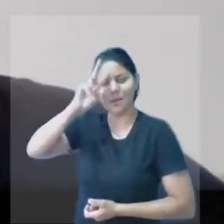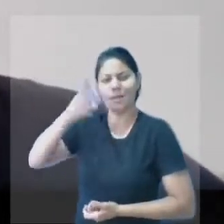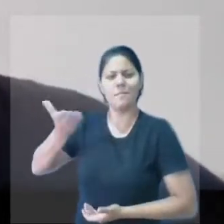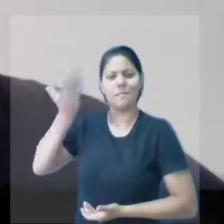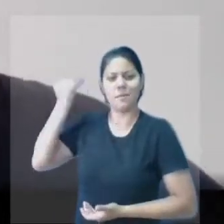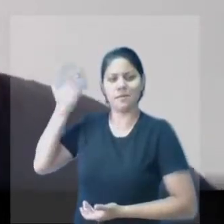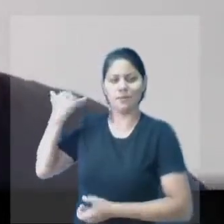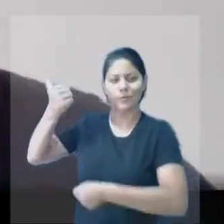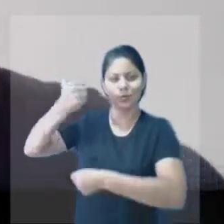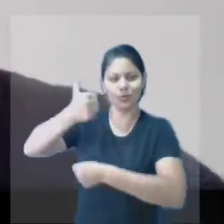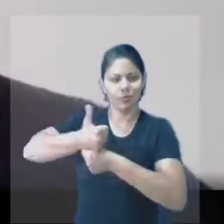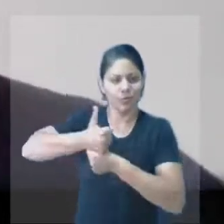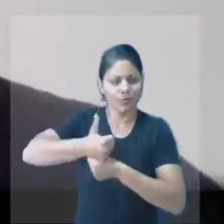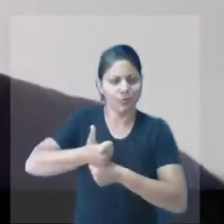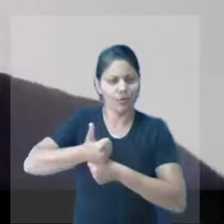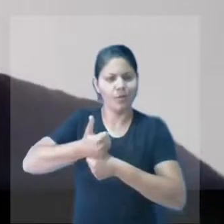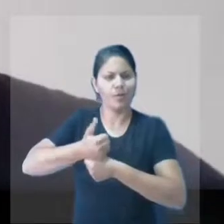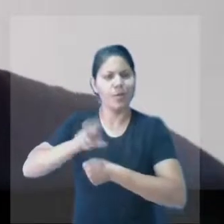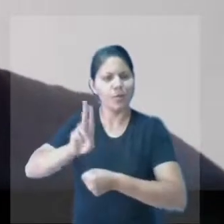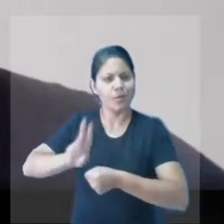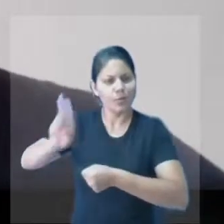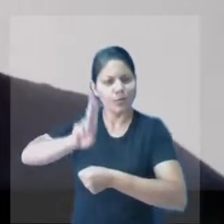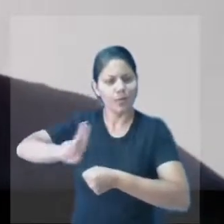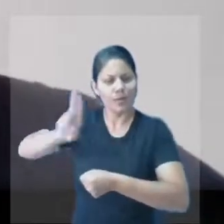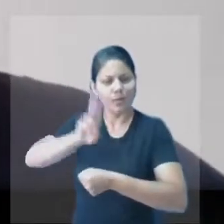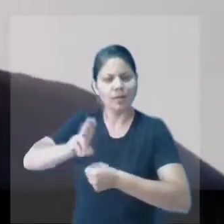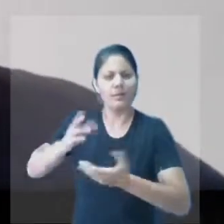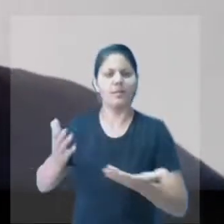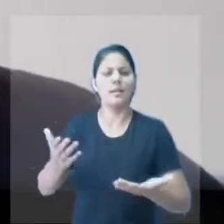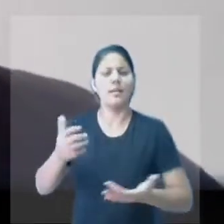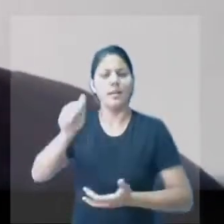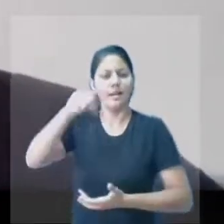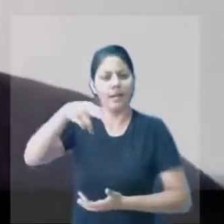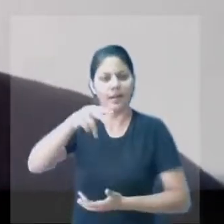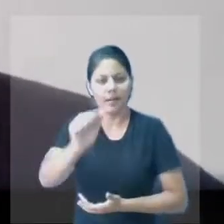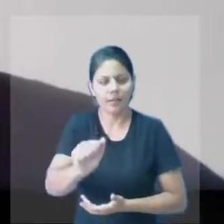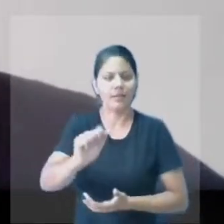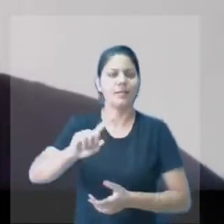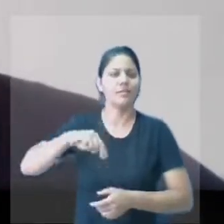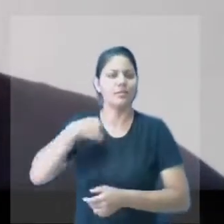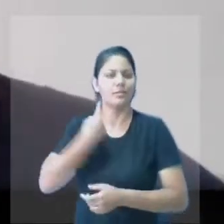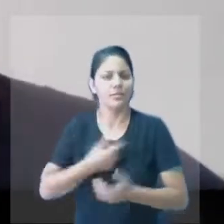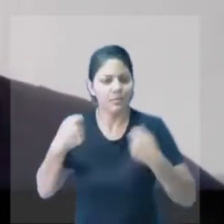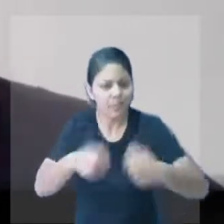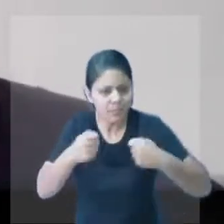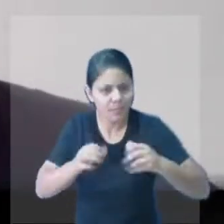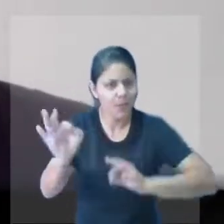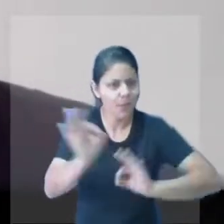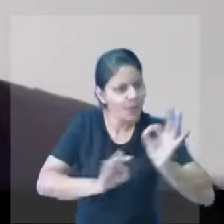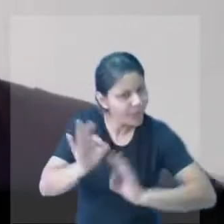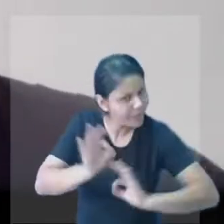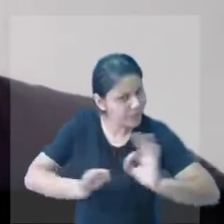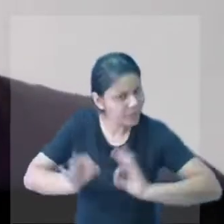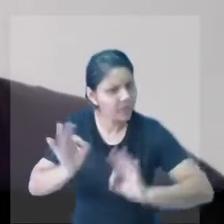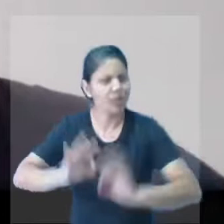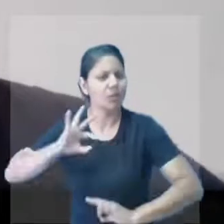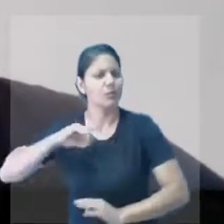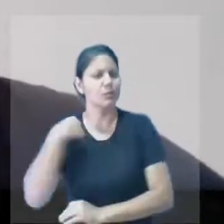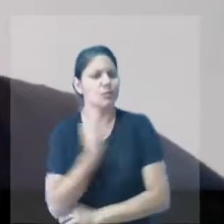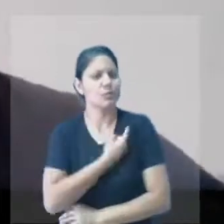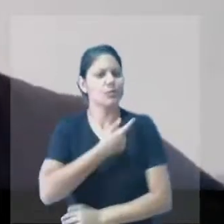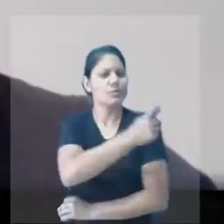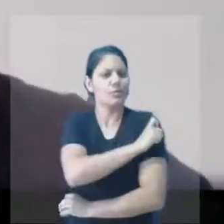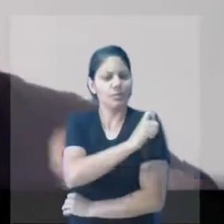né, a Ana Flávia dizia para a Ana, fala, Ana, a gente precisa deixar esse espaço organizado, né, de maneira que os nossos